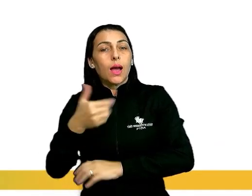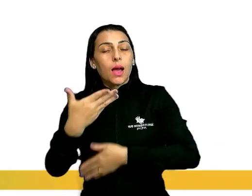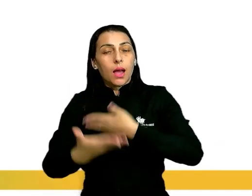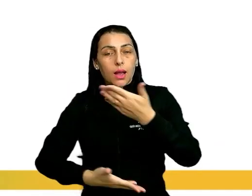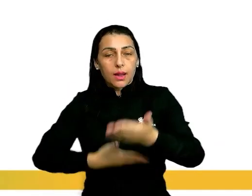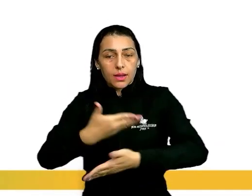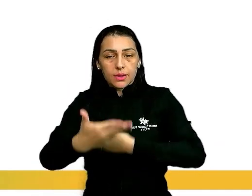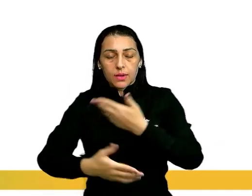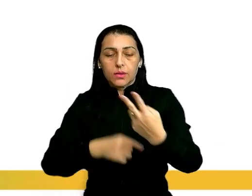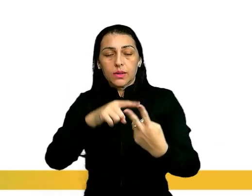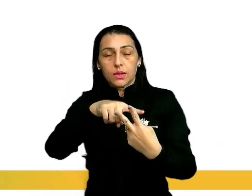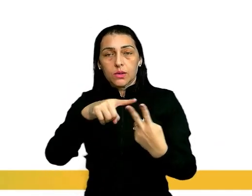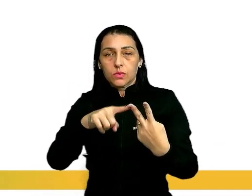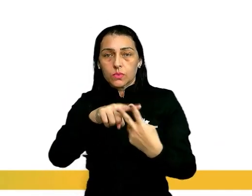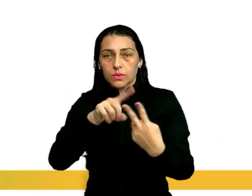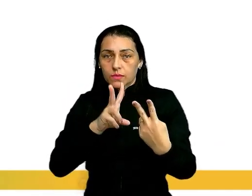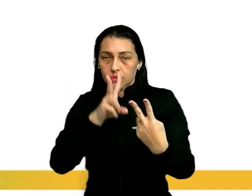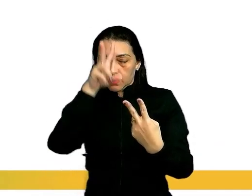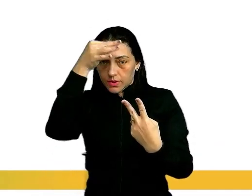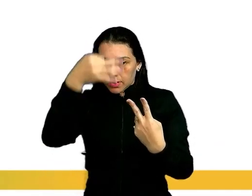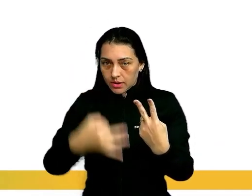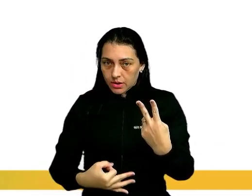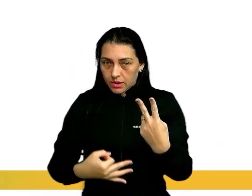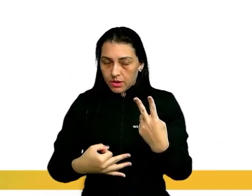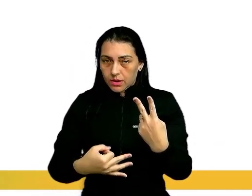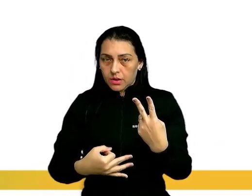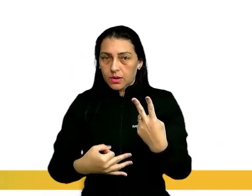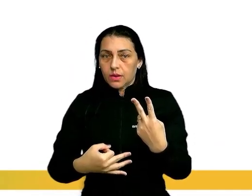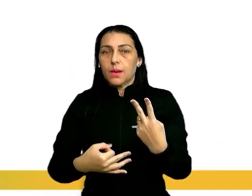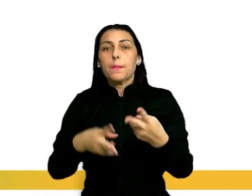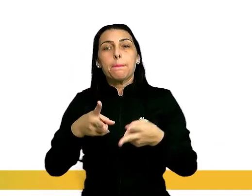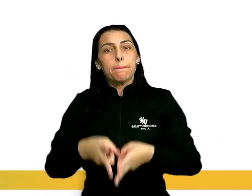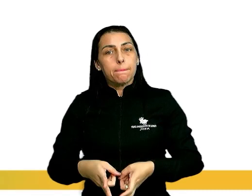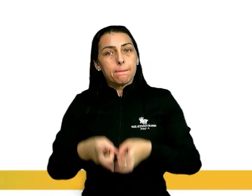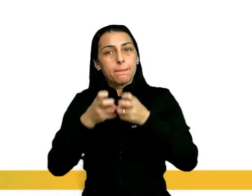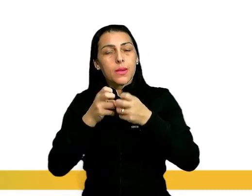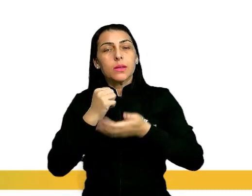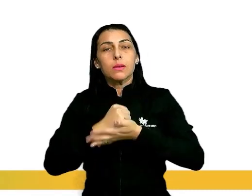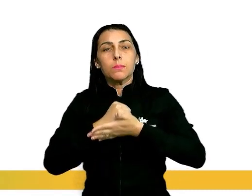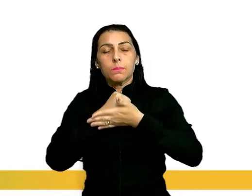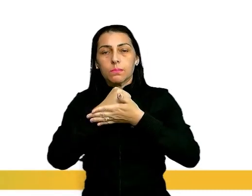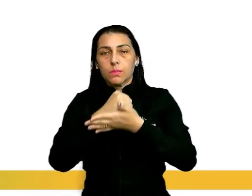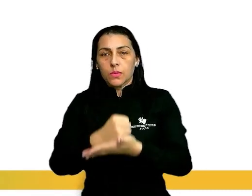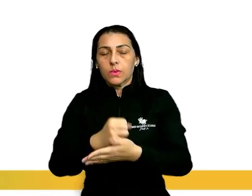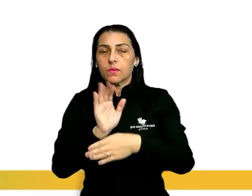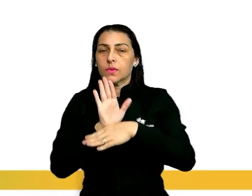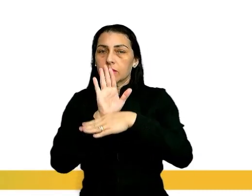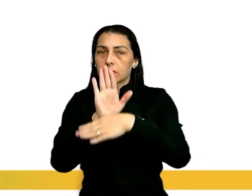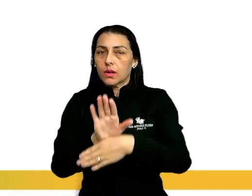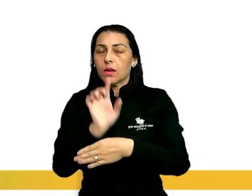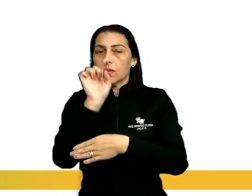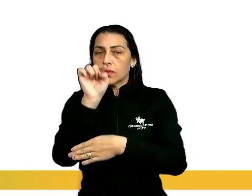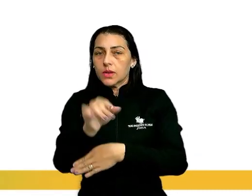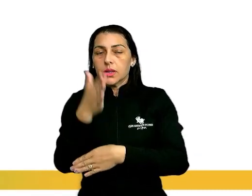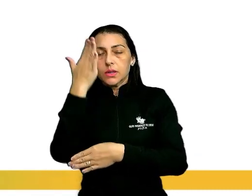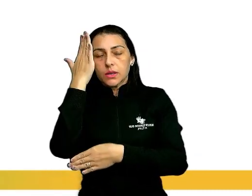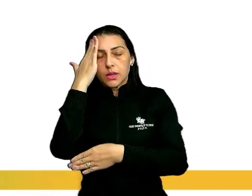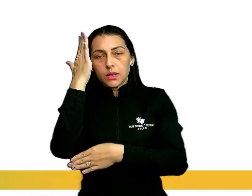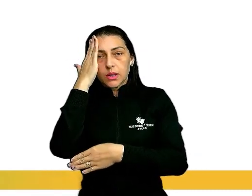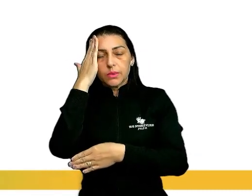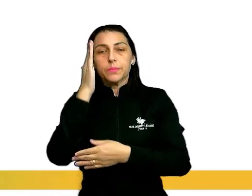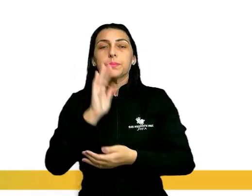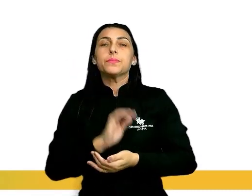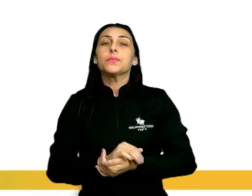relação entre as duas forças correto note Onde tá a força de apoio tá que vai ajudar você a entender esse